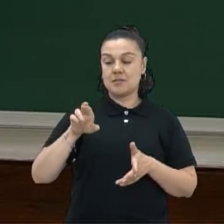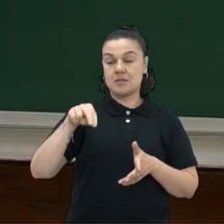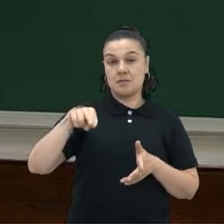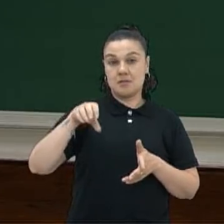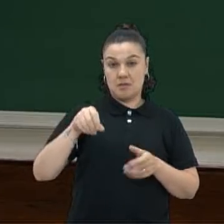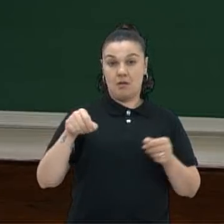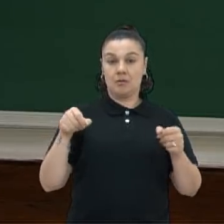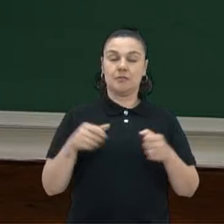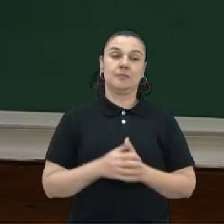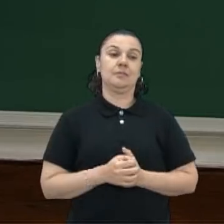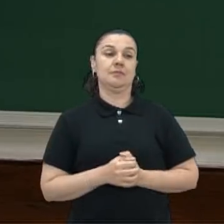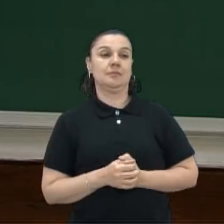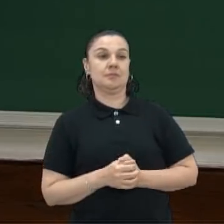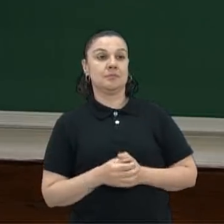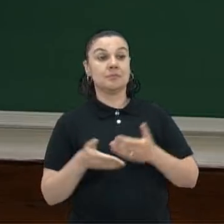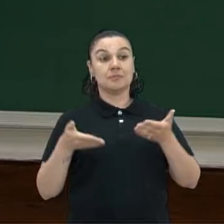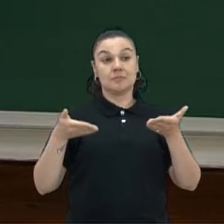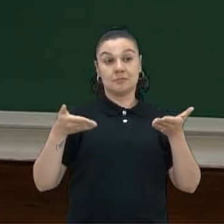relevo.